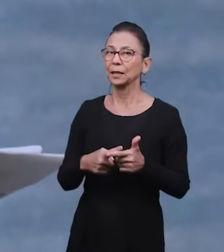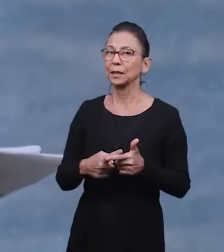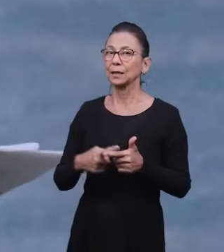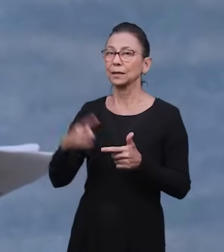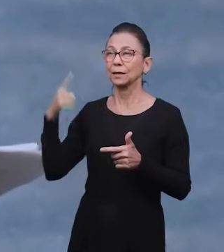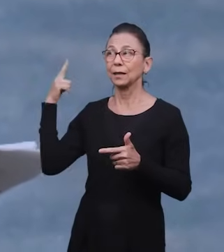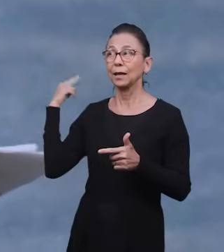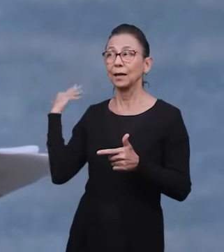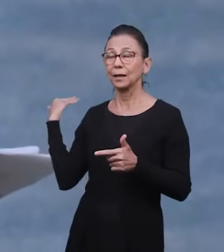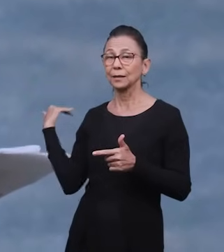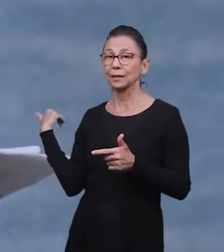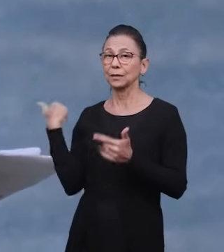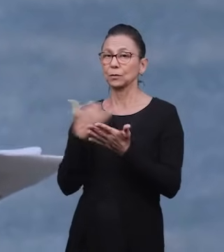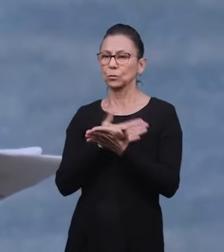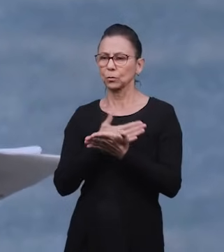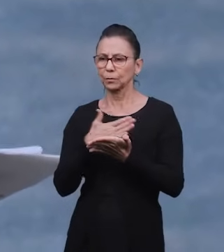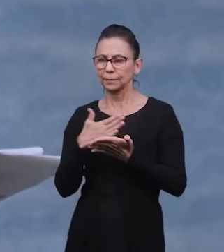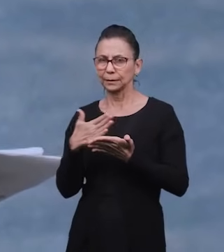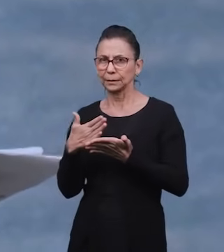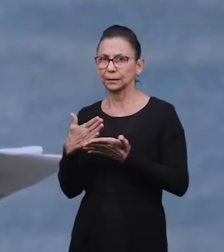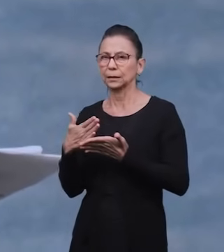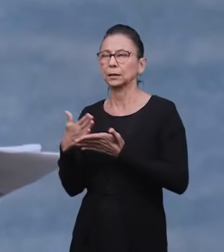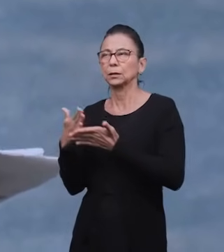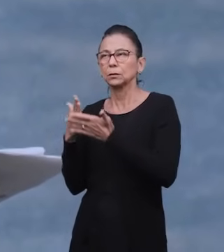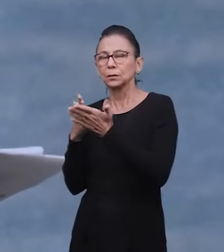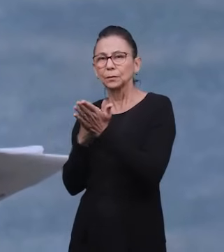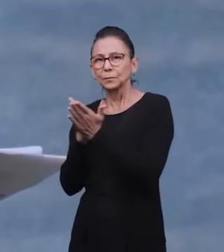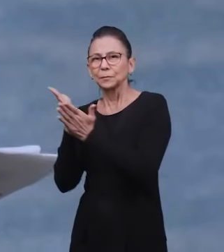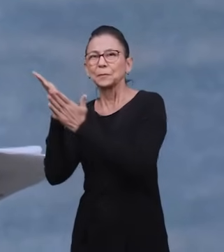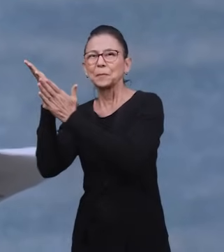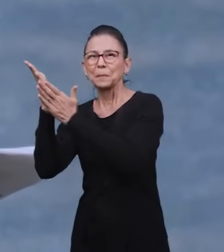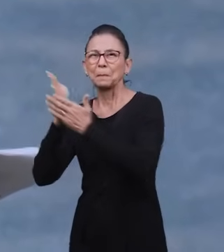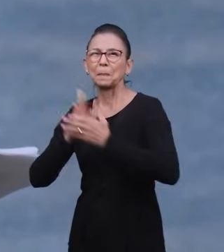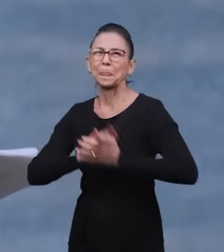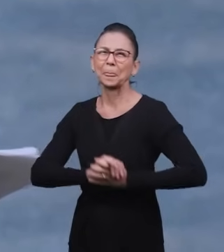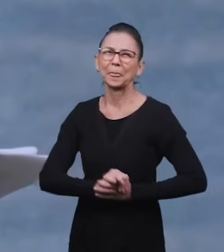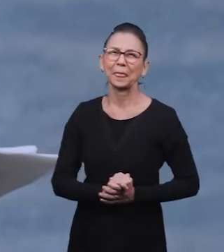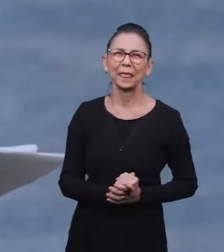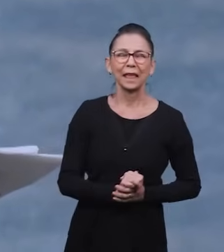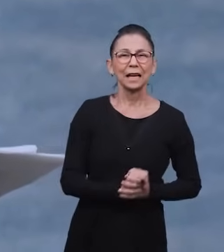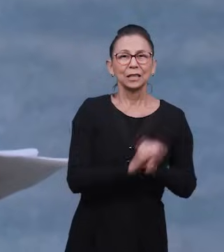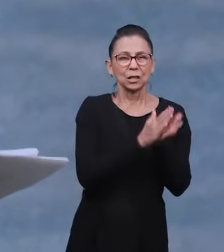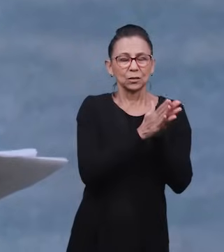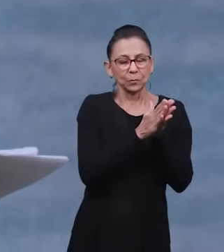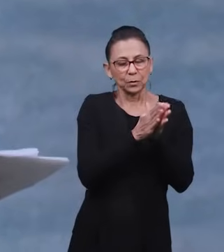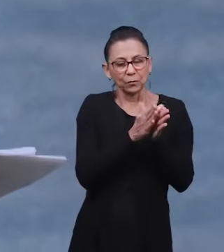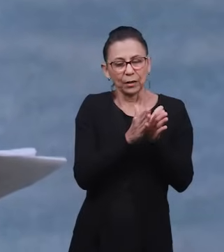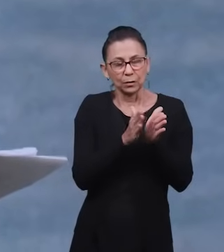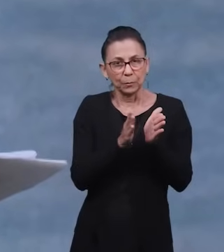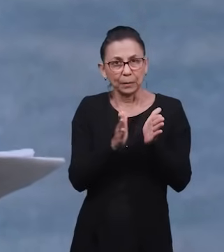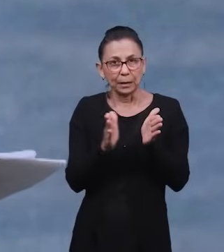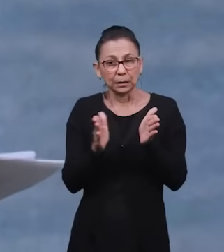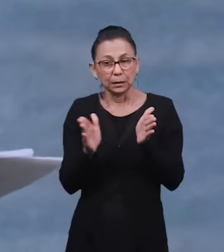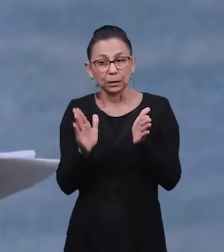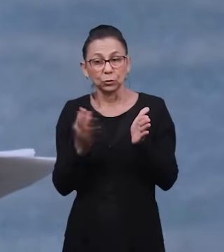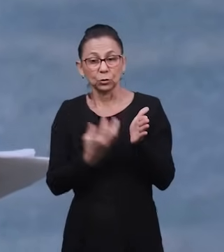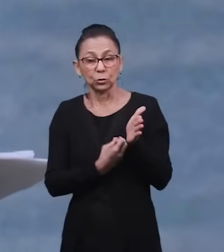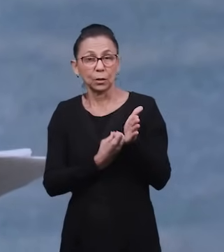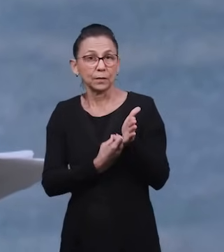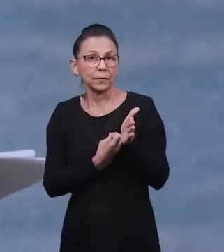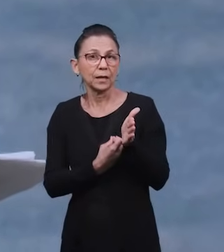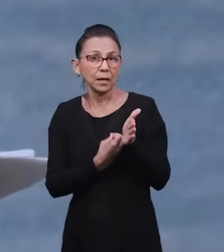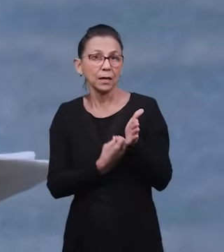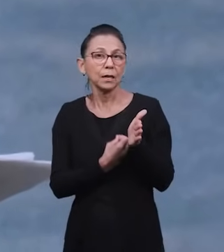a caminhada, nós tínhamos um entendimento. Mas nós passamos do pré-primário, do maternal, viemos para o pré-primário, viemos para o primário, viemos